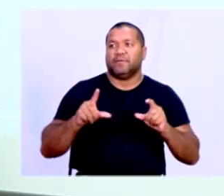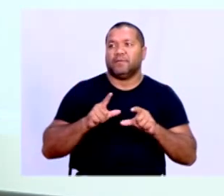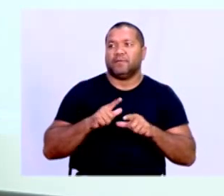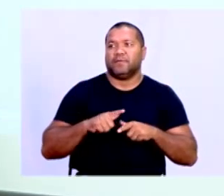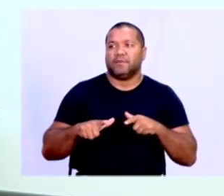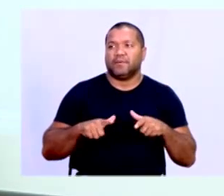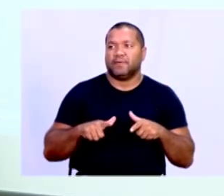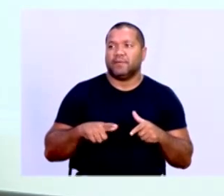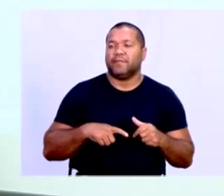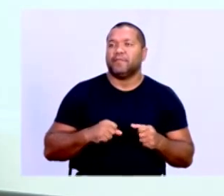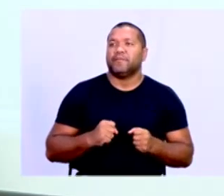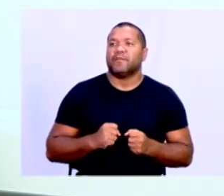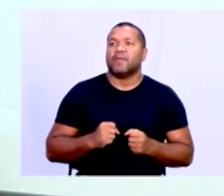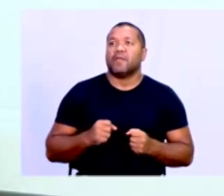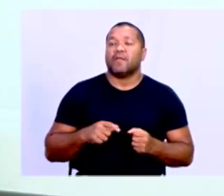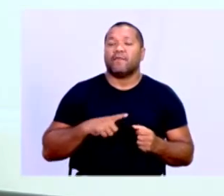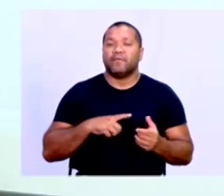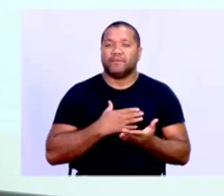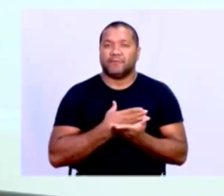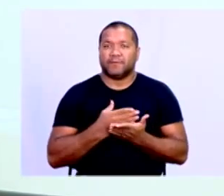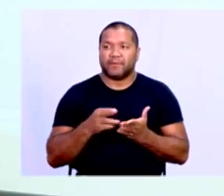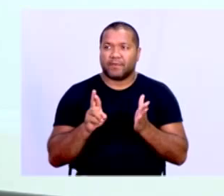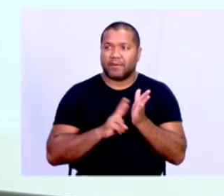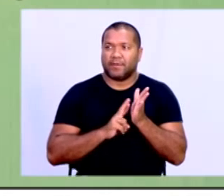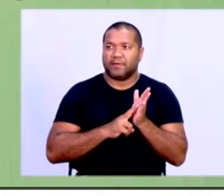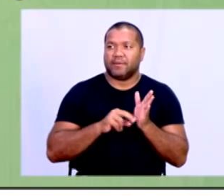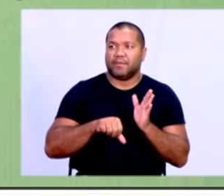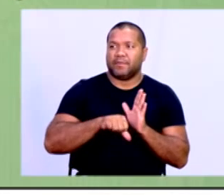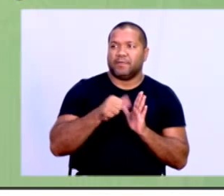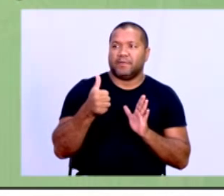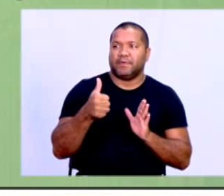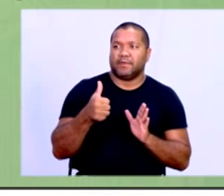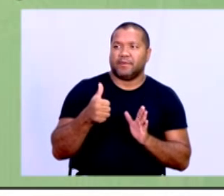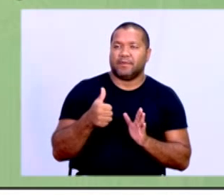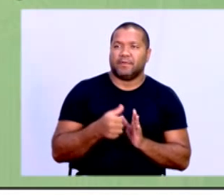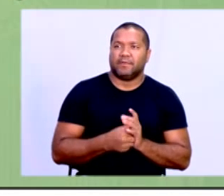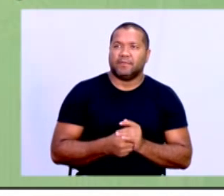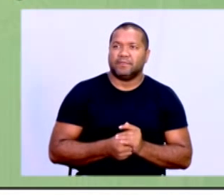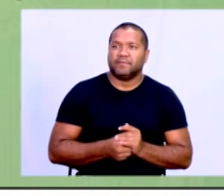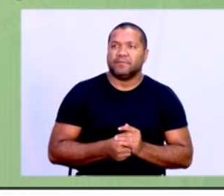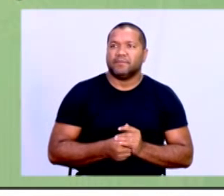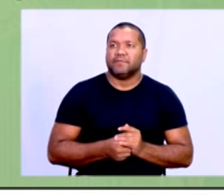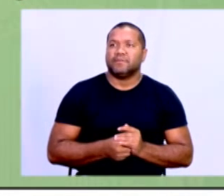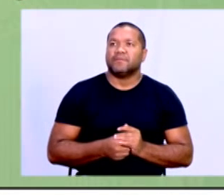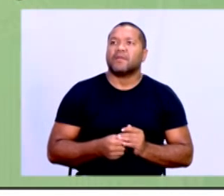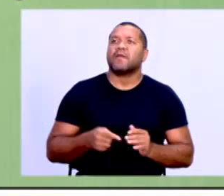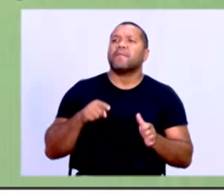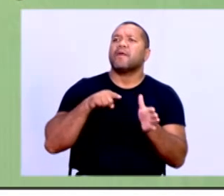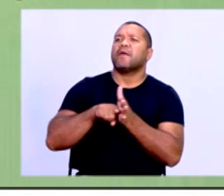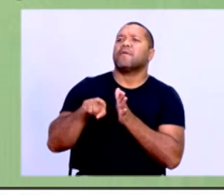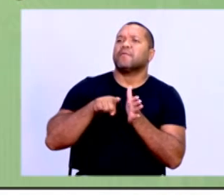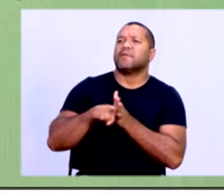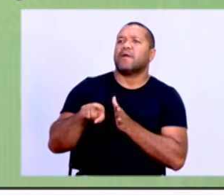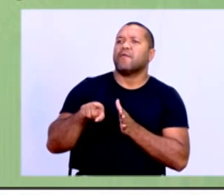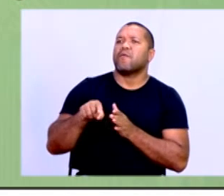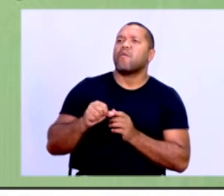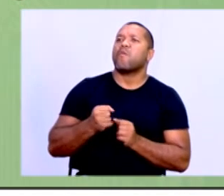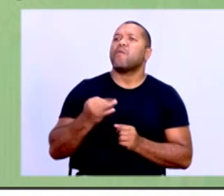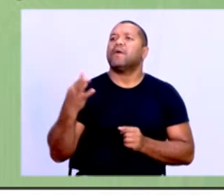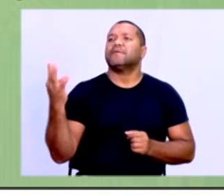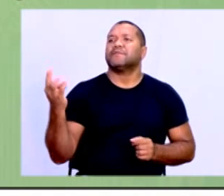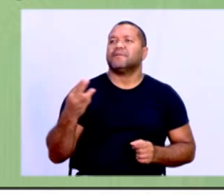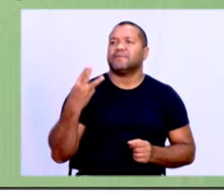iniciar com a resposta da nossa primeira questão, que perguntava o seguinte: